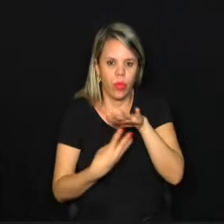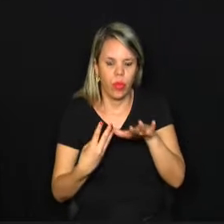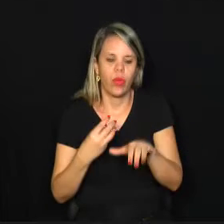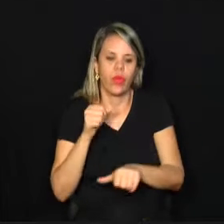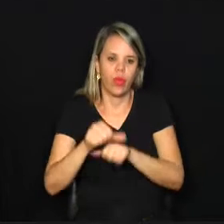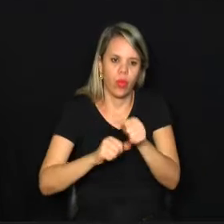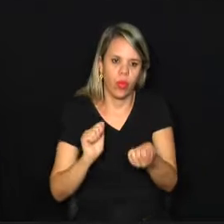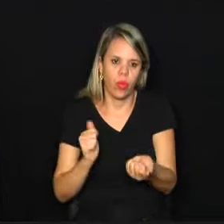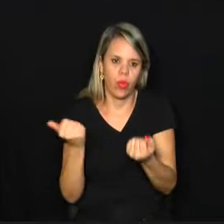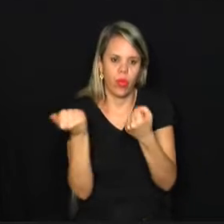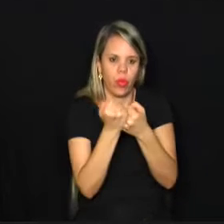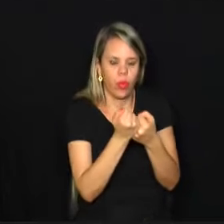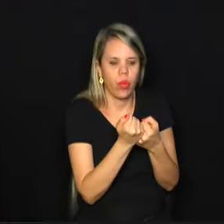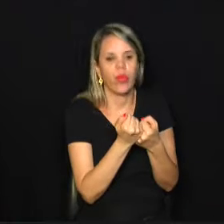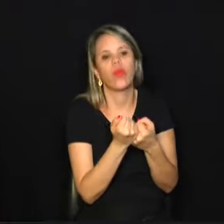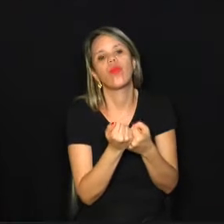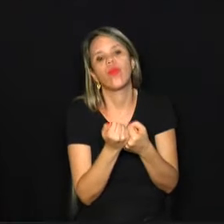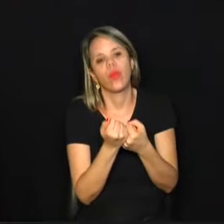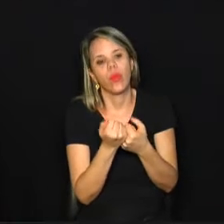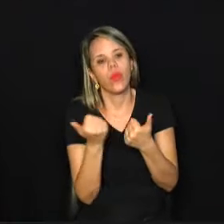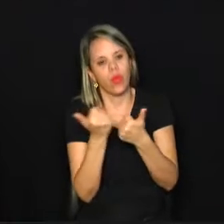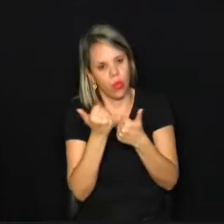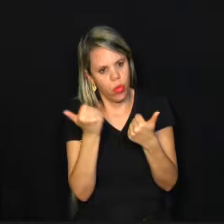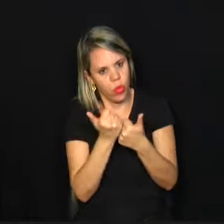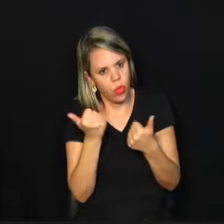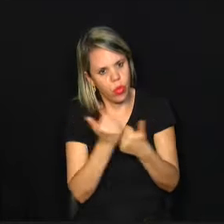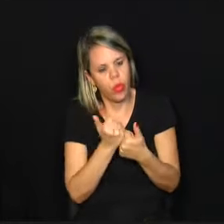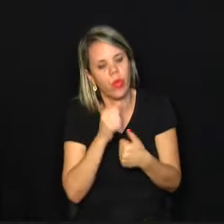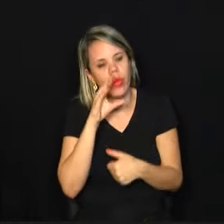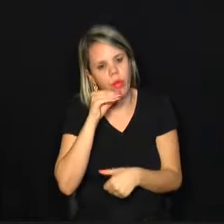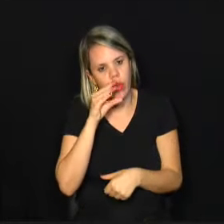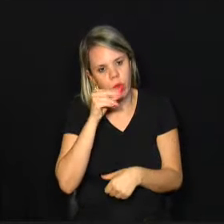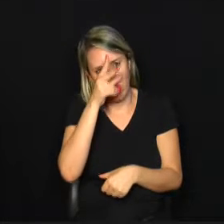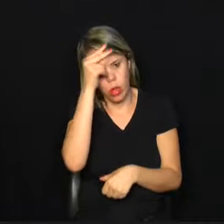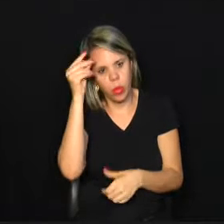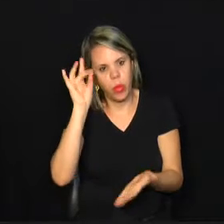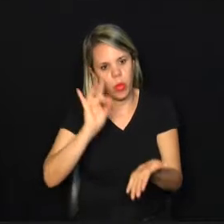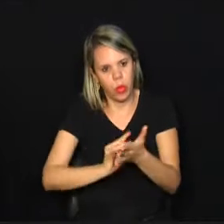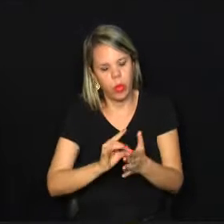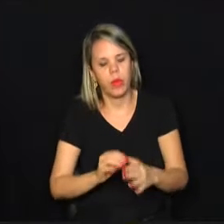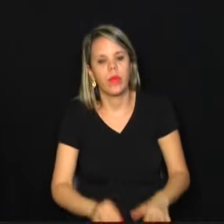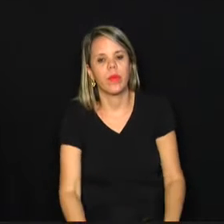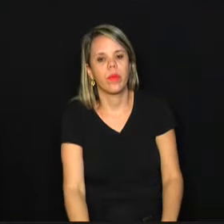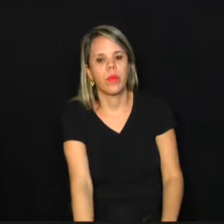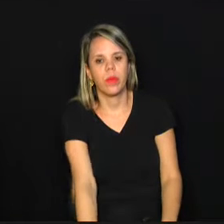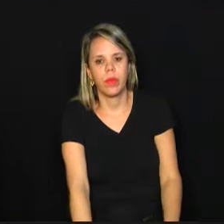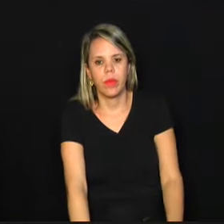em cargos e funções de carreira para servidor público específico. Próximo, por favor.